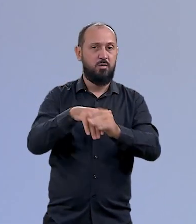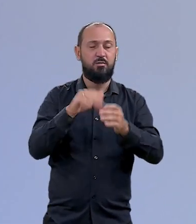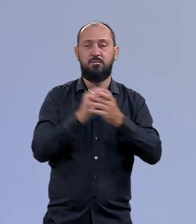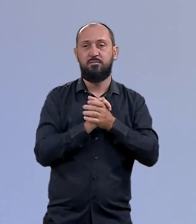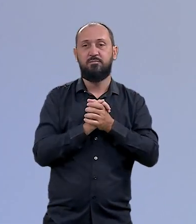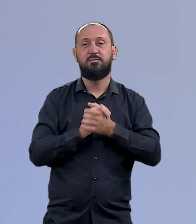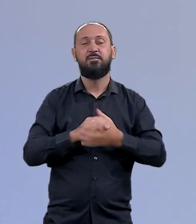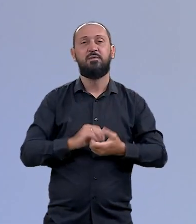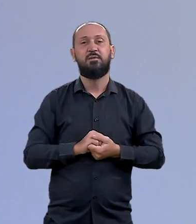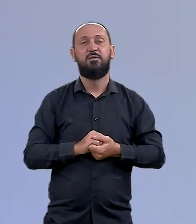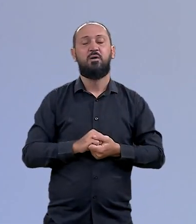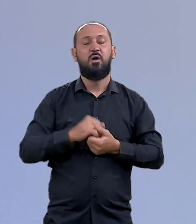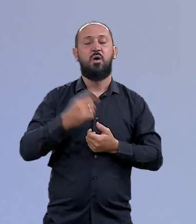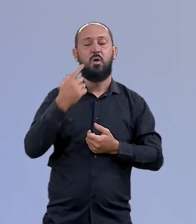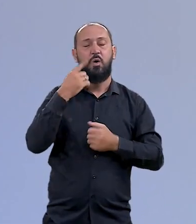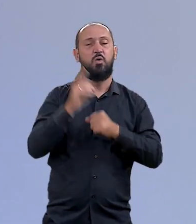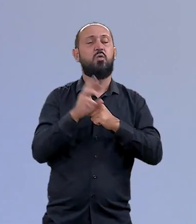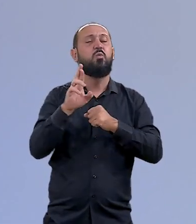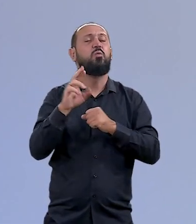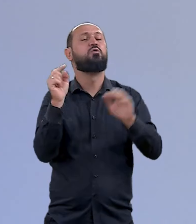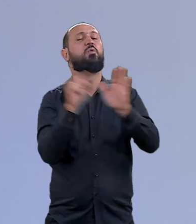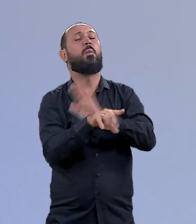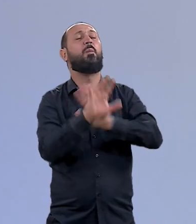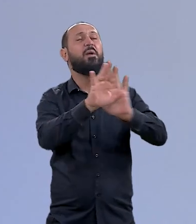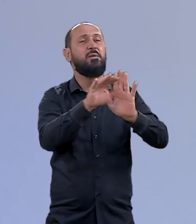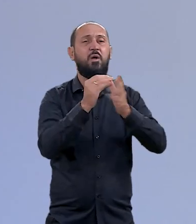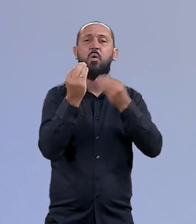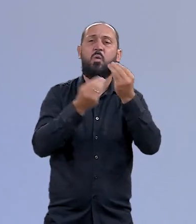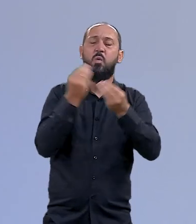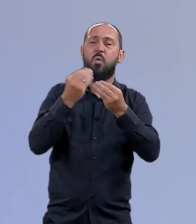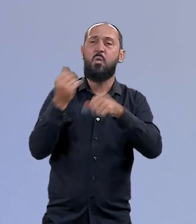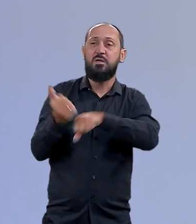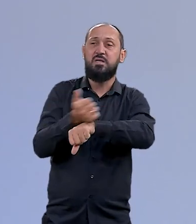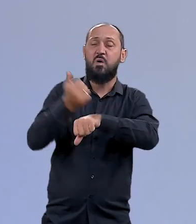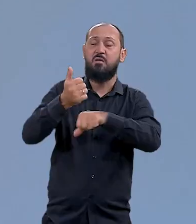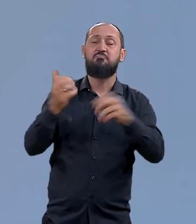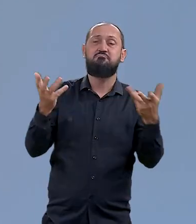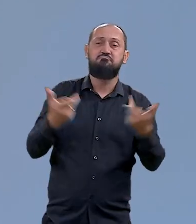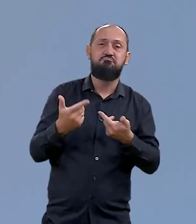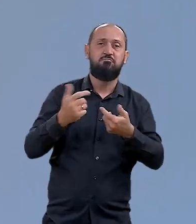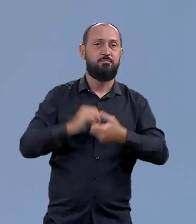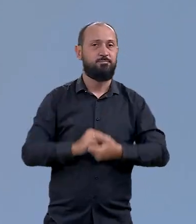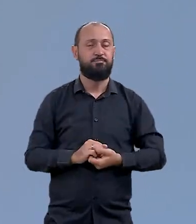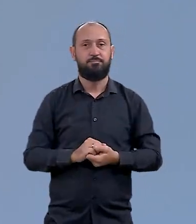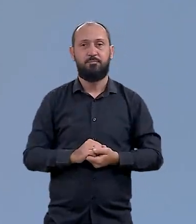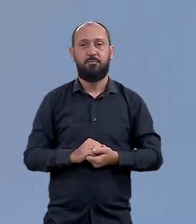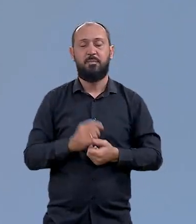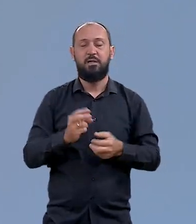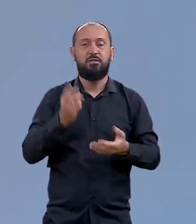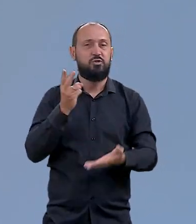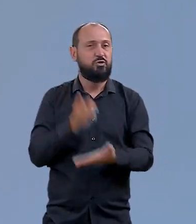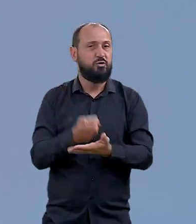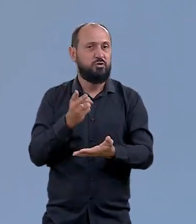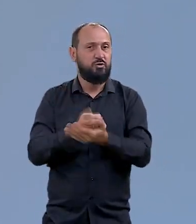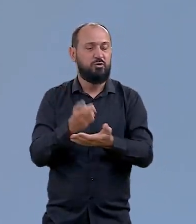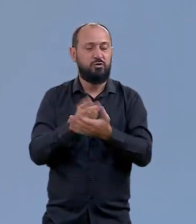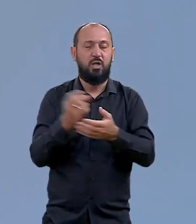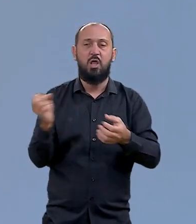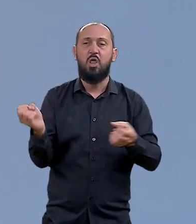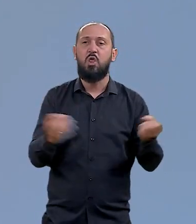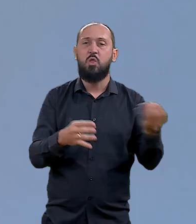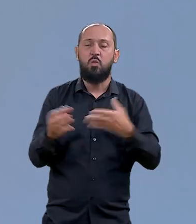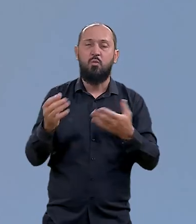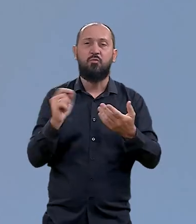demanda uma advocacia especializada voltada para a área eleitoral. Então está aquecida, né? Doutor, na sua visão, como buscar